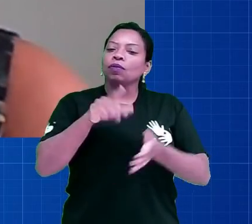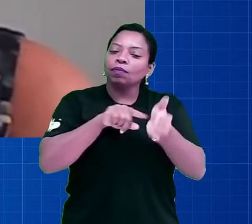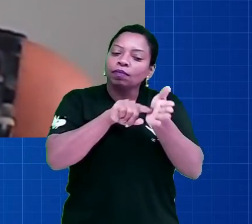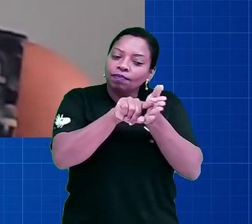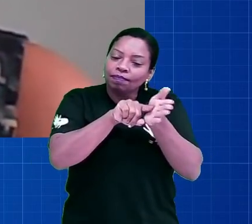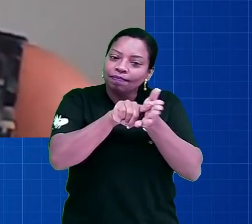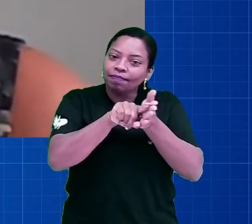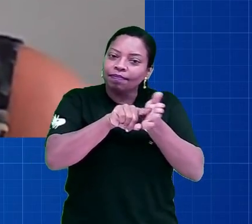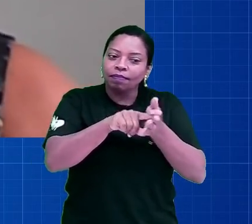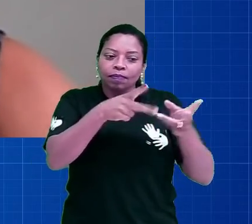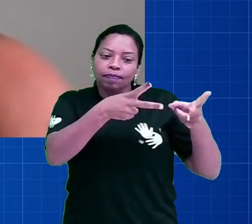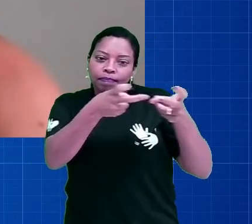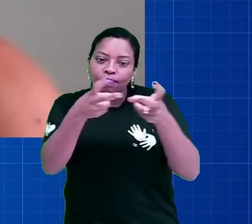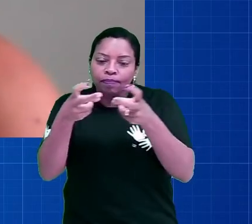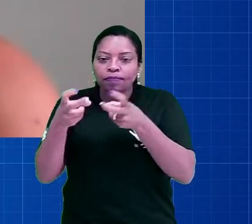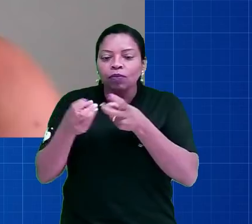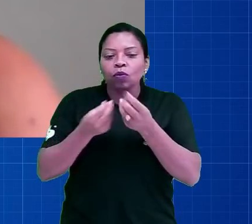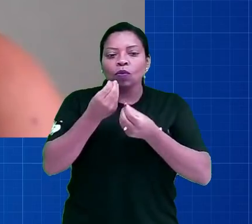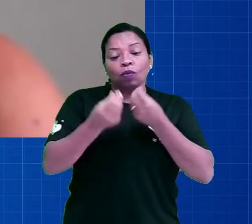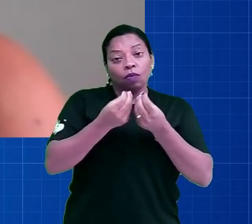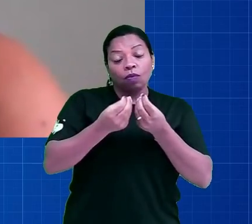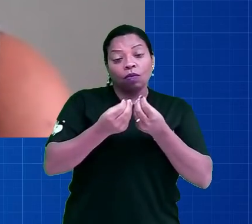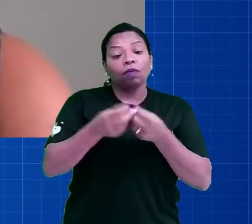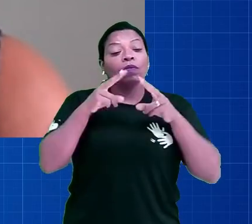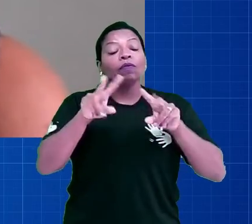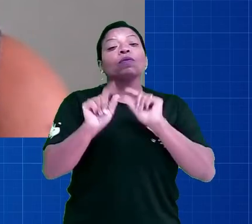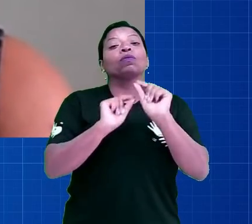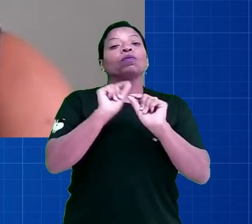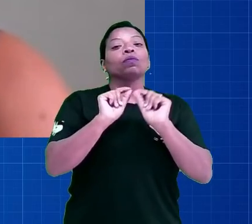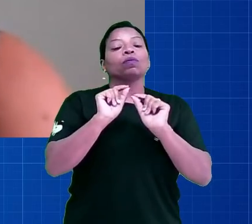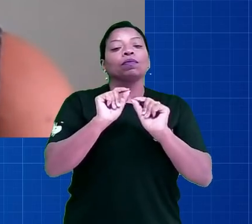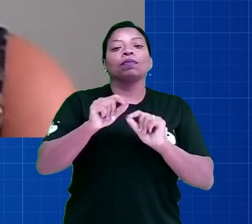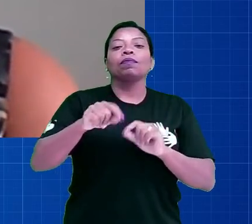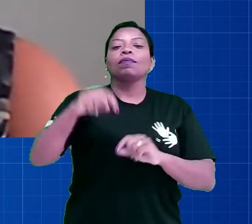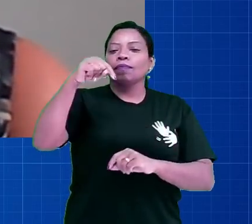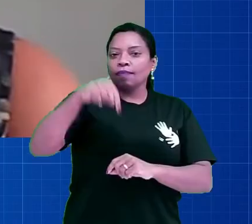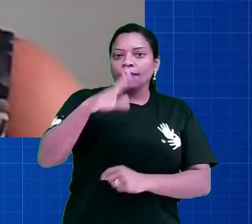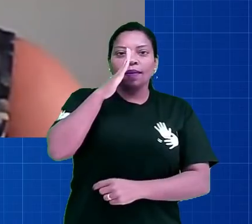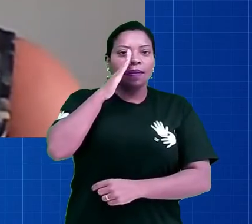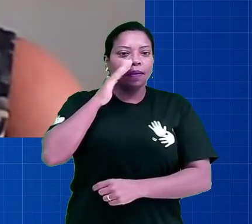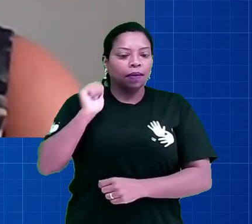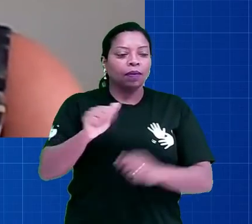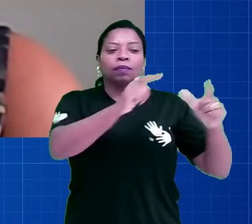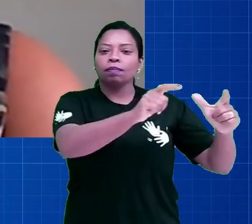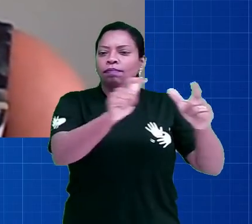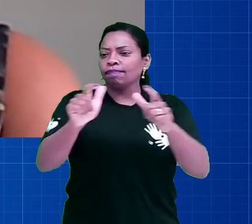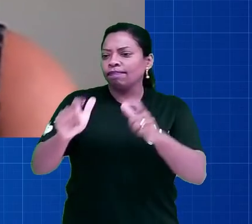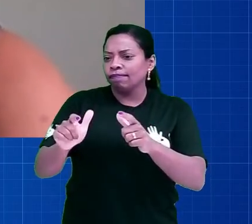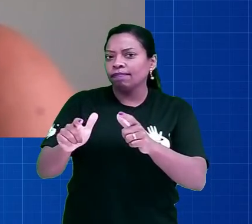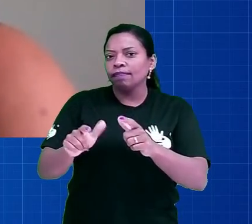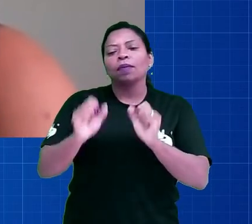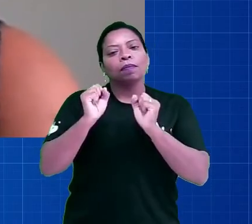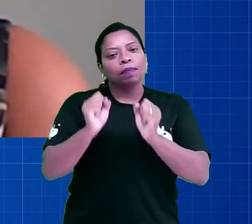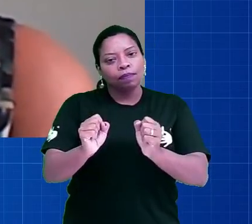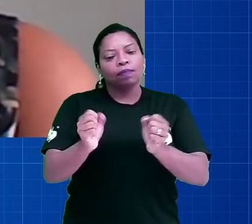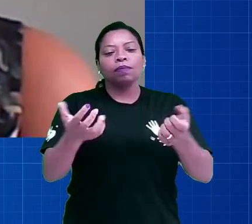crianças. Nós fizemos, então, um estudo, um levantamento de dados e vimos que em algumas